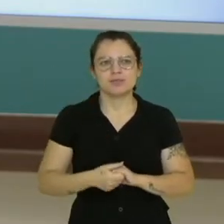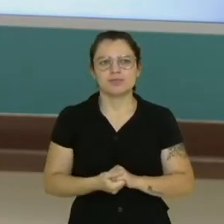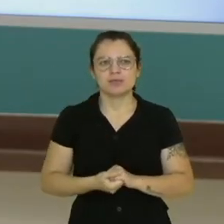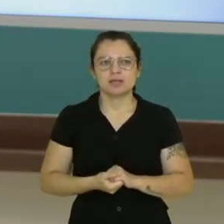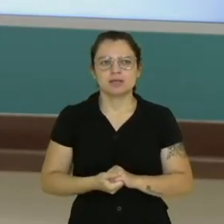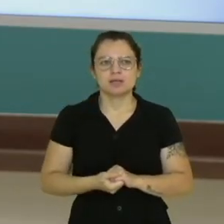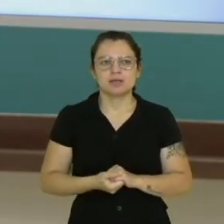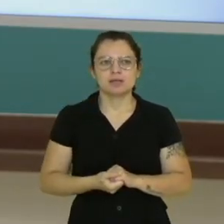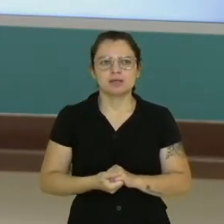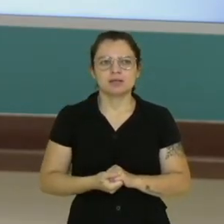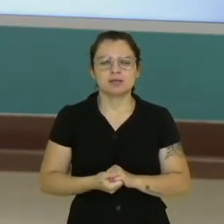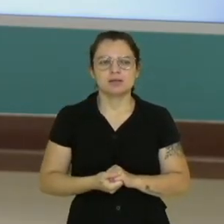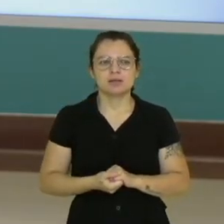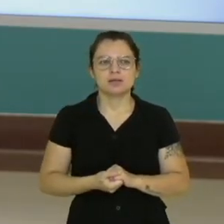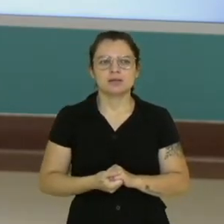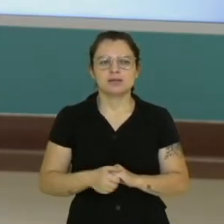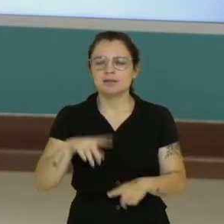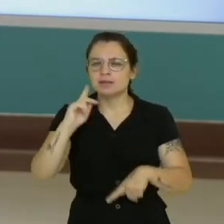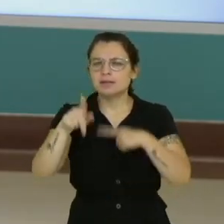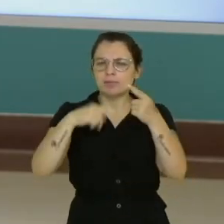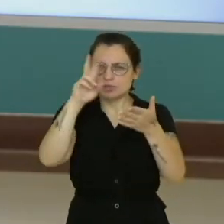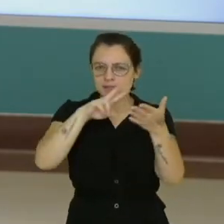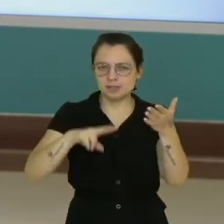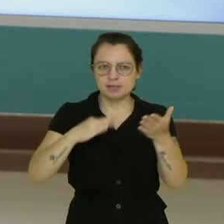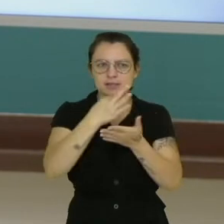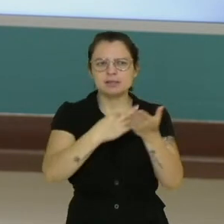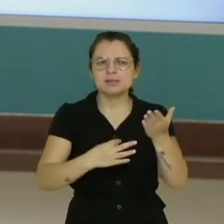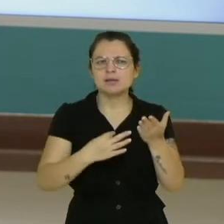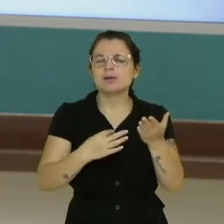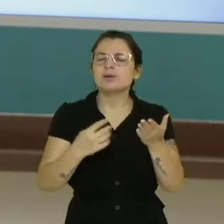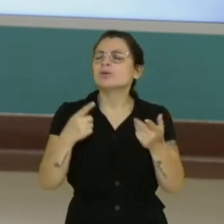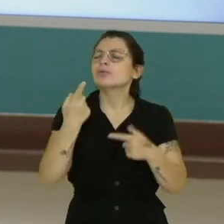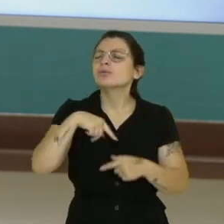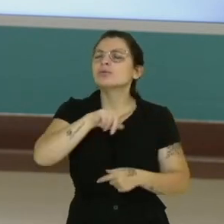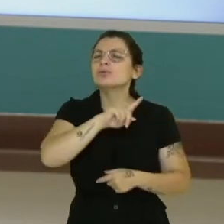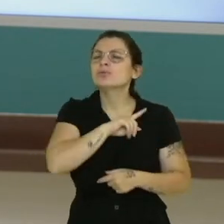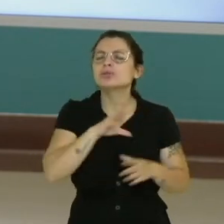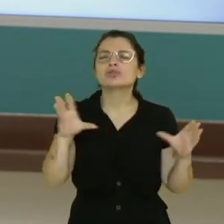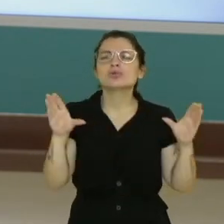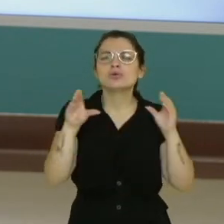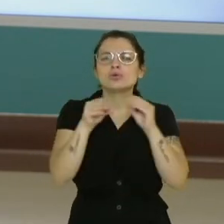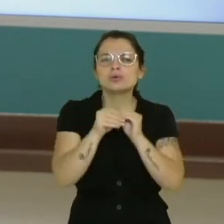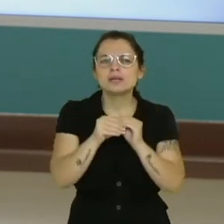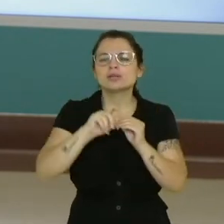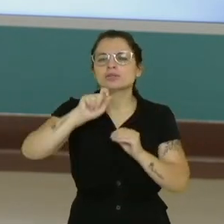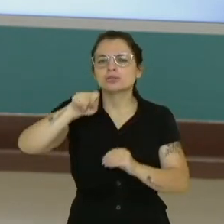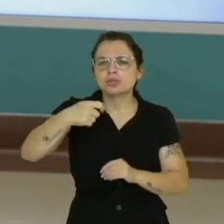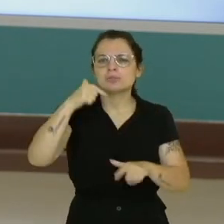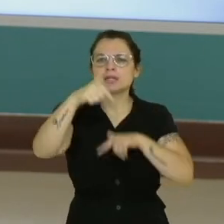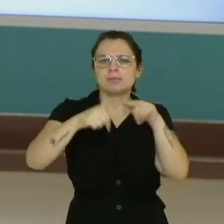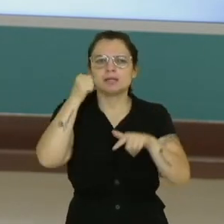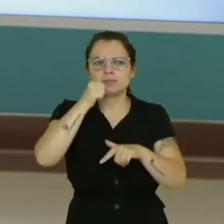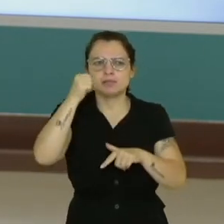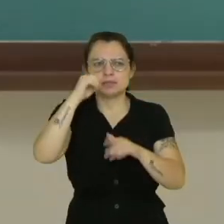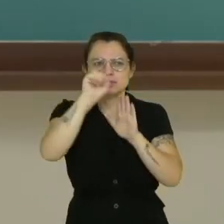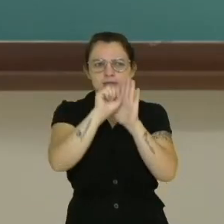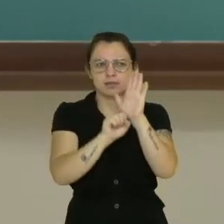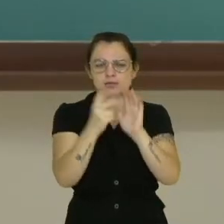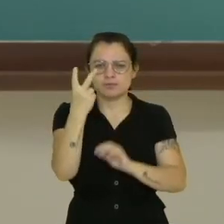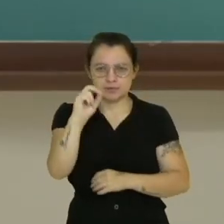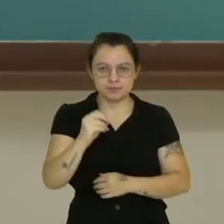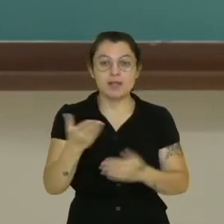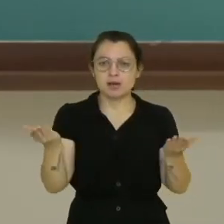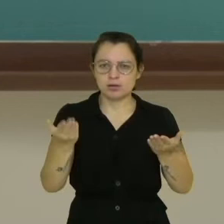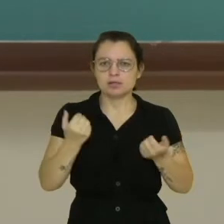39%. Então, depois de ler esse texto, eu pergunto, o que se pode concluir sobre o trabalho feminino no início do século XX? Vocês